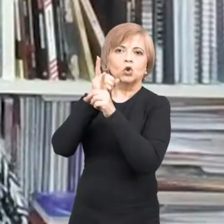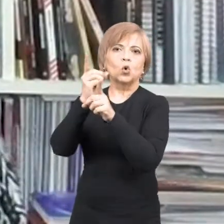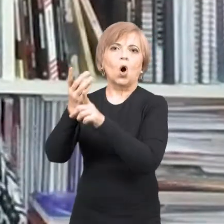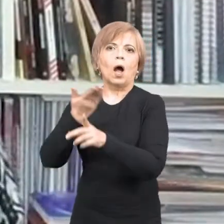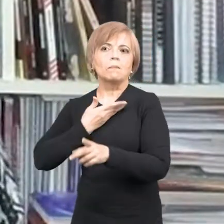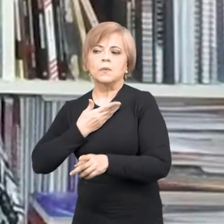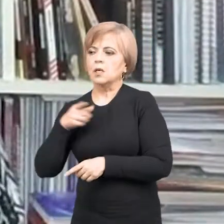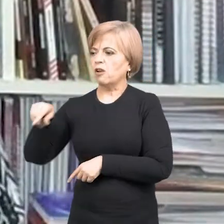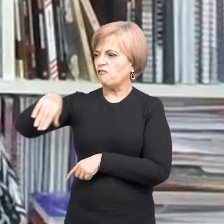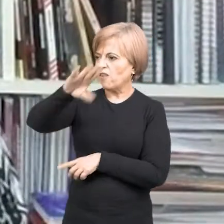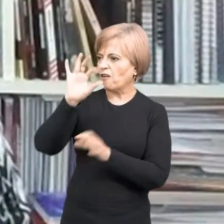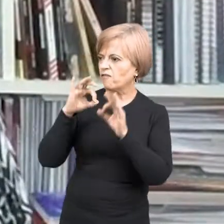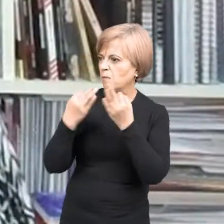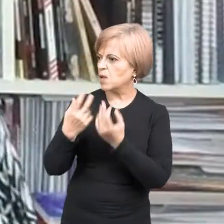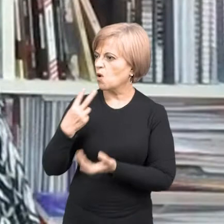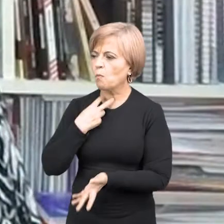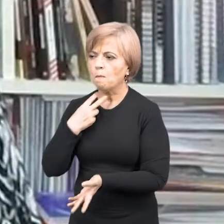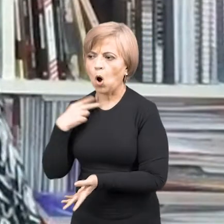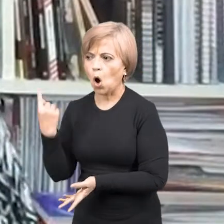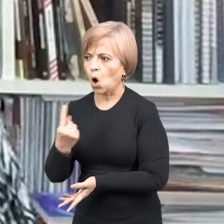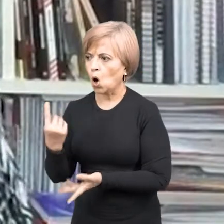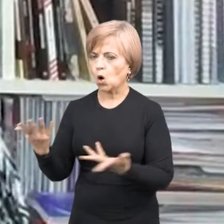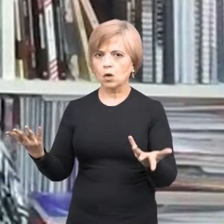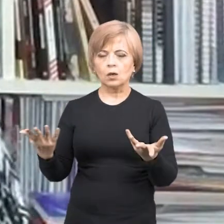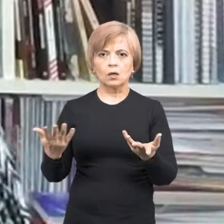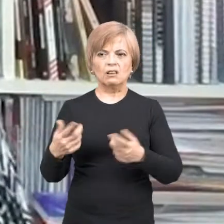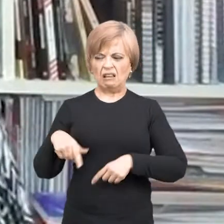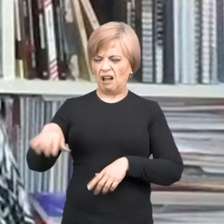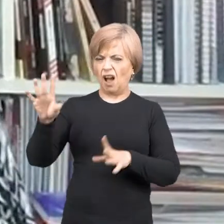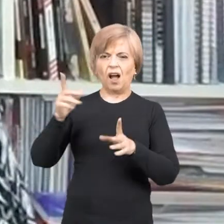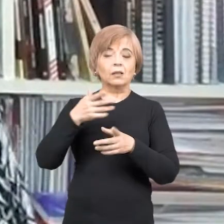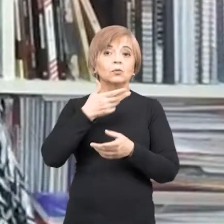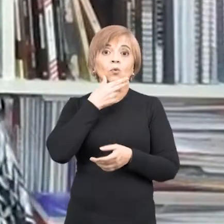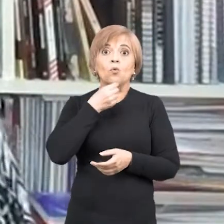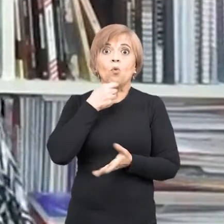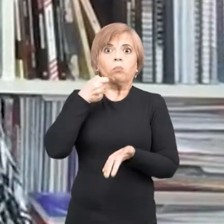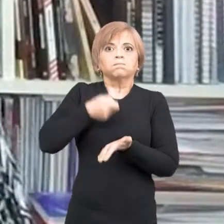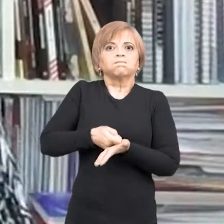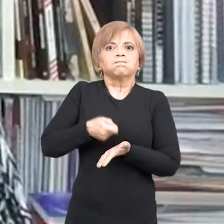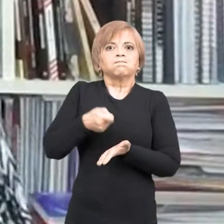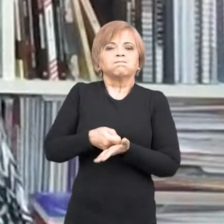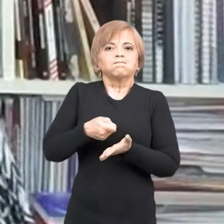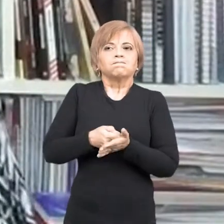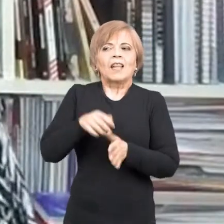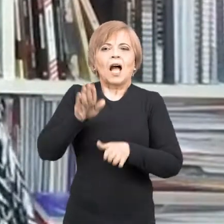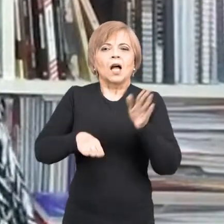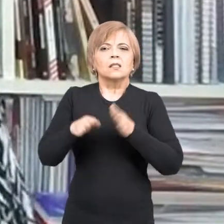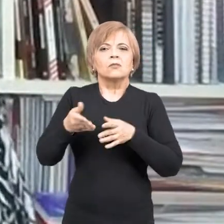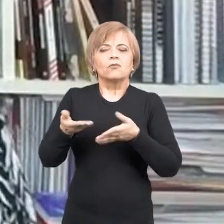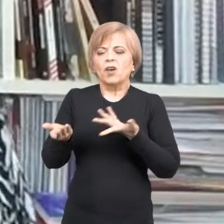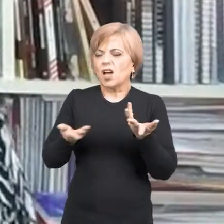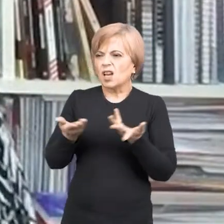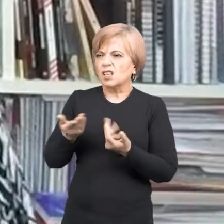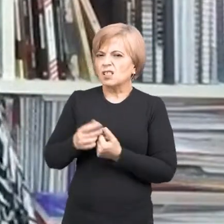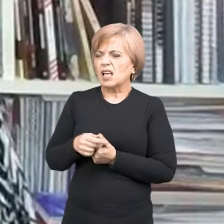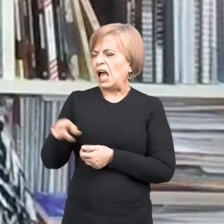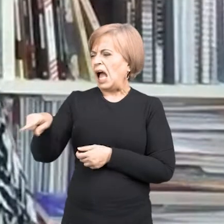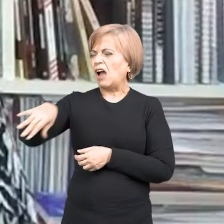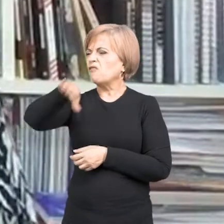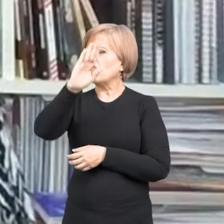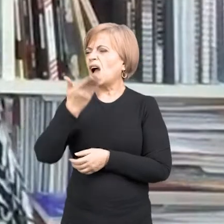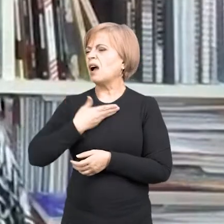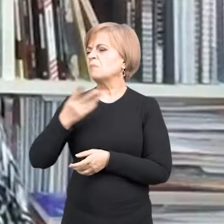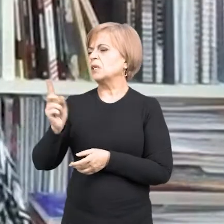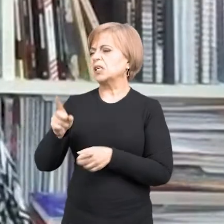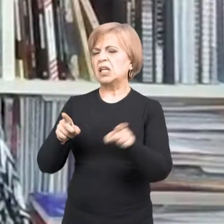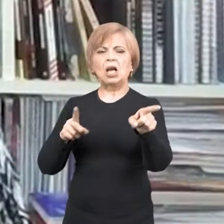vezes nem com seus familiares. E às vezes as desculpas são muito camufladas, do tipo, não se encontra com essa